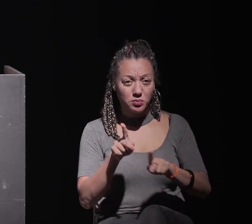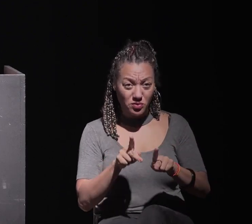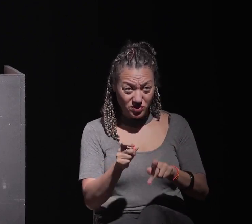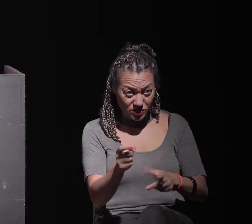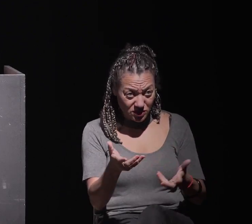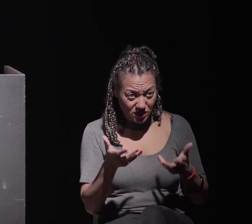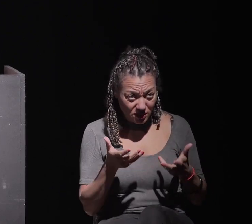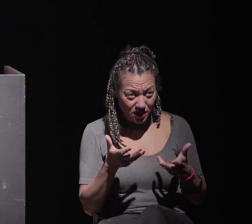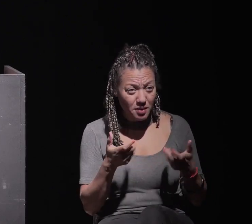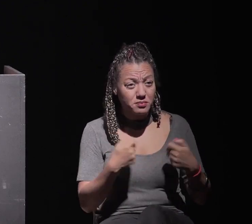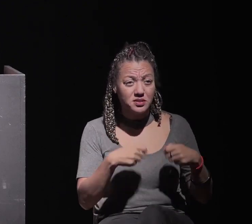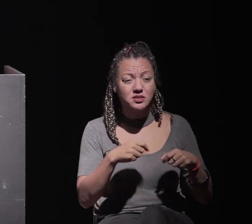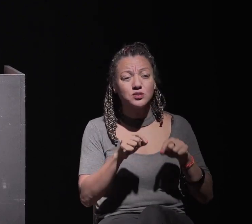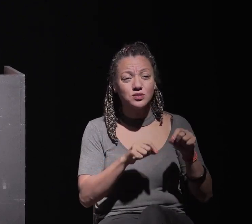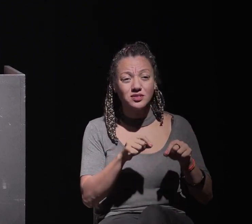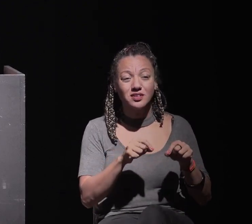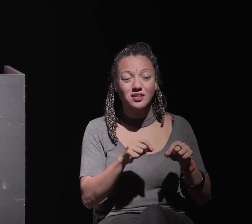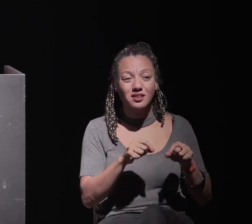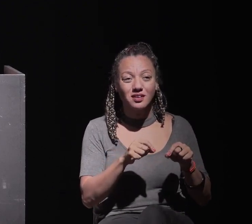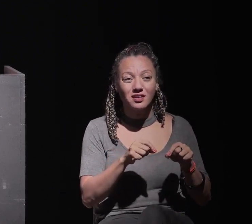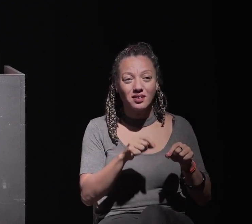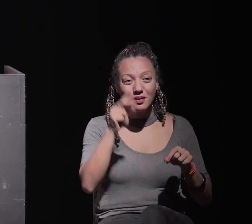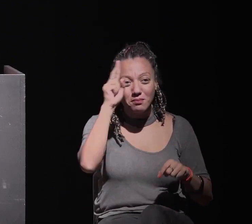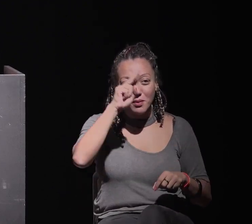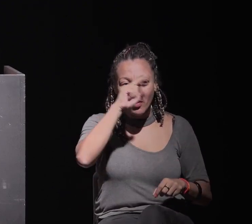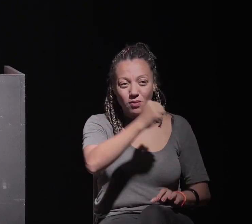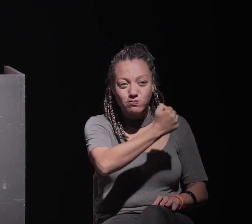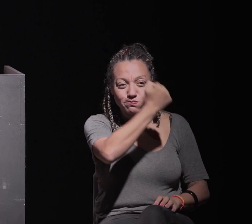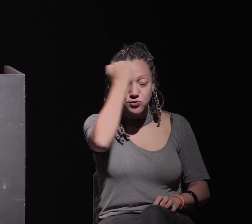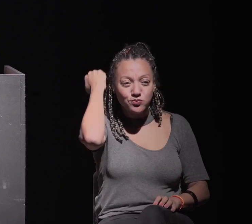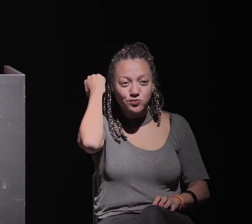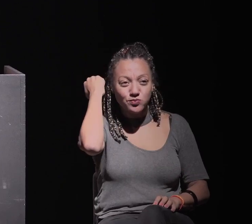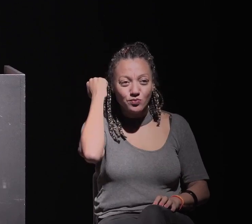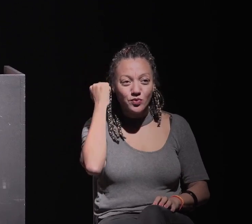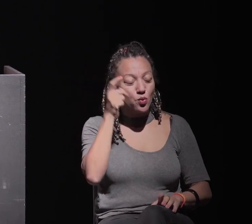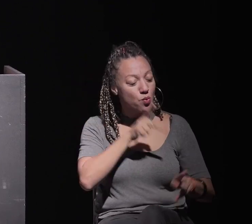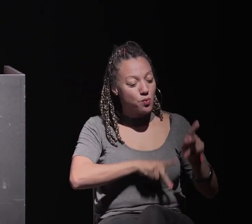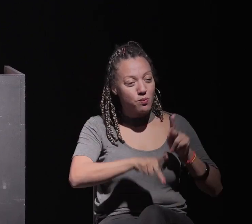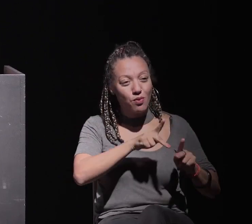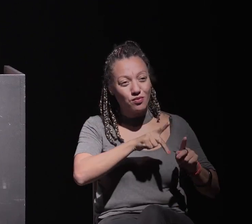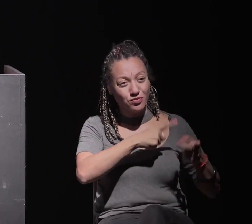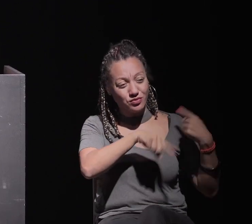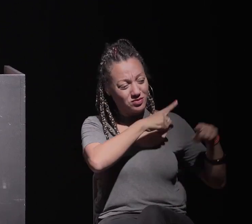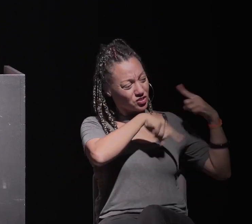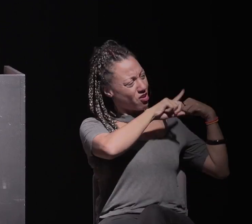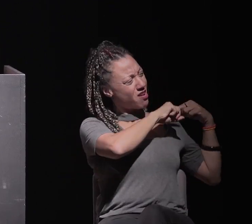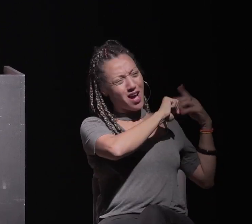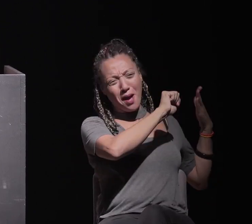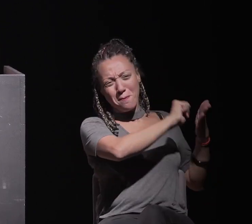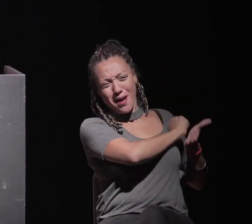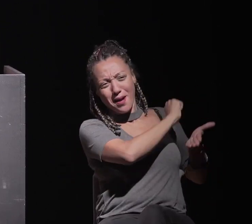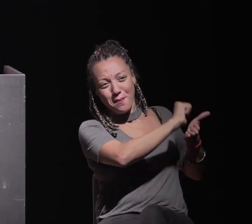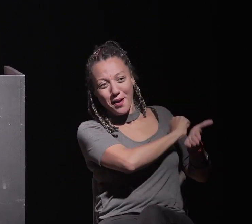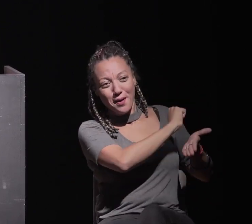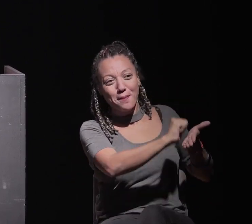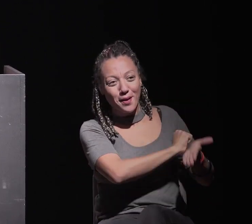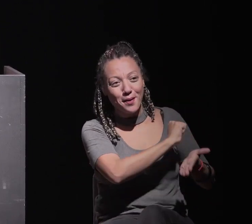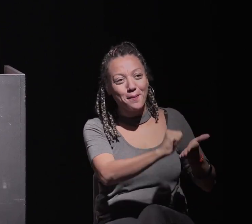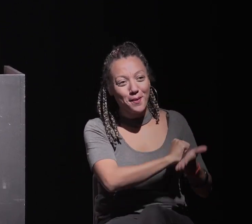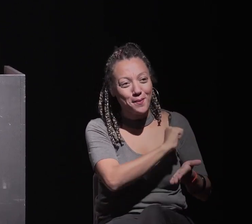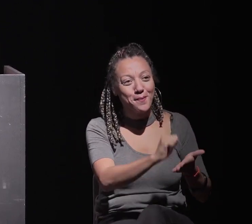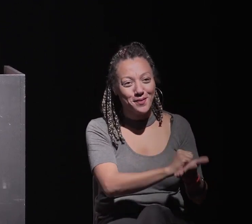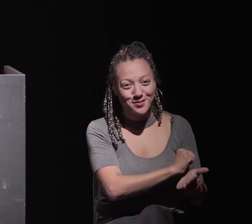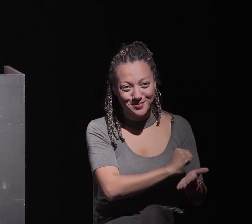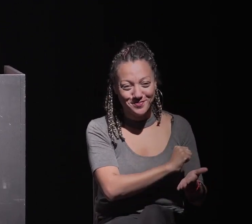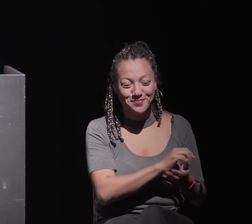se lhes embote a memória, que o povo esqueça de onde ele veio, para onde ele vai, quem ele foi. É fundamental a memória.